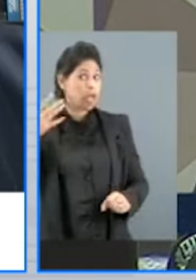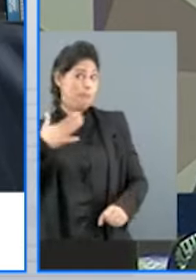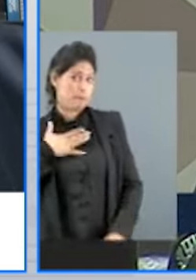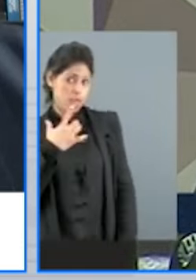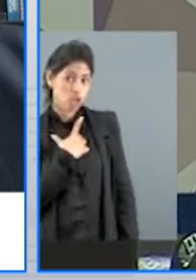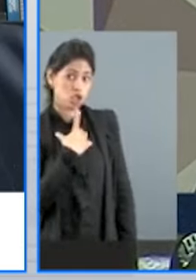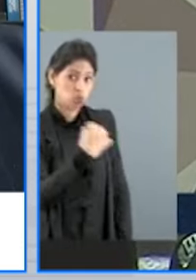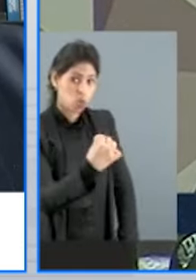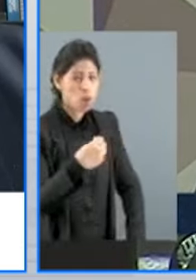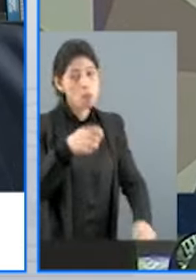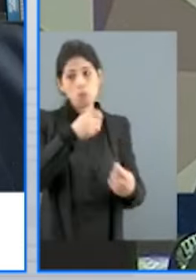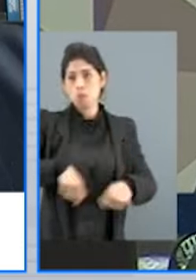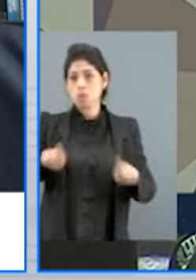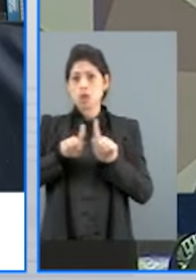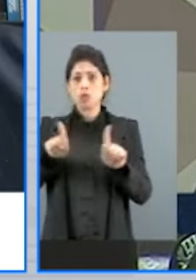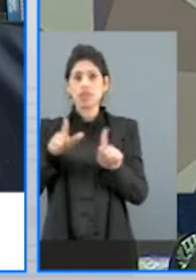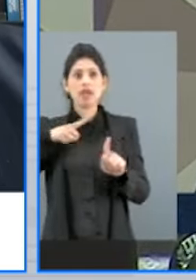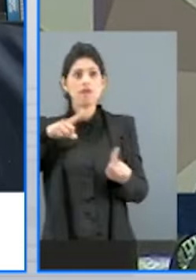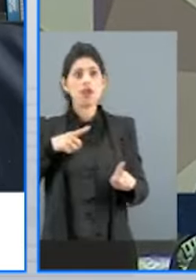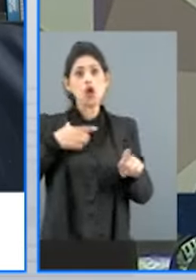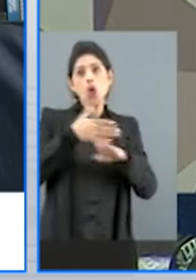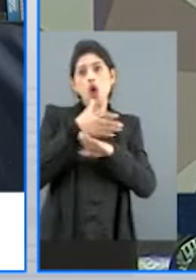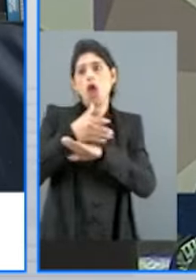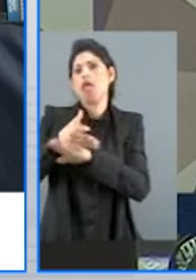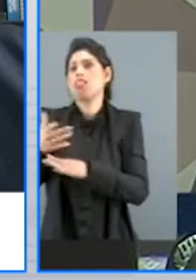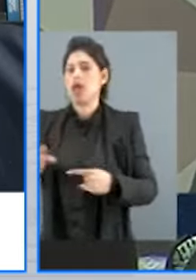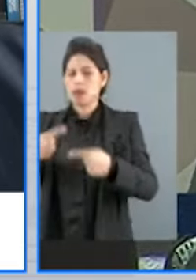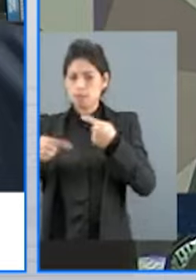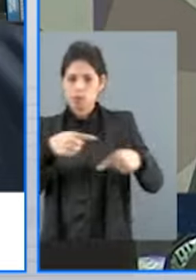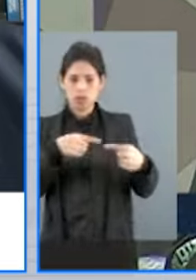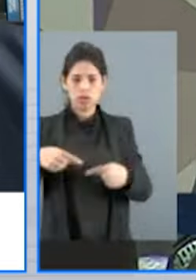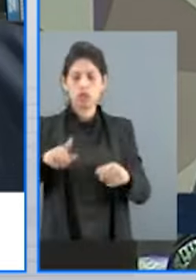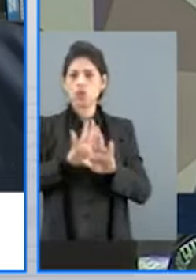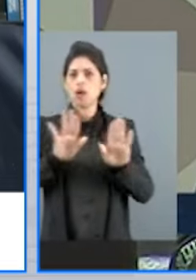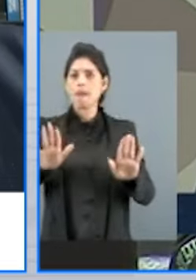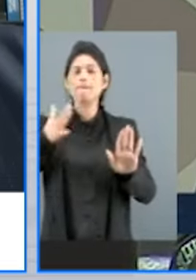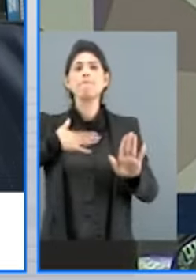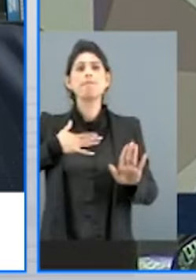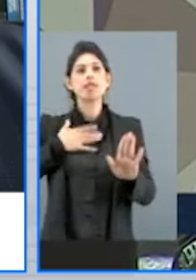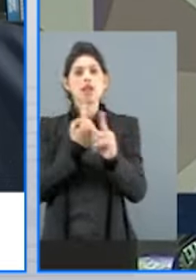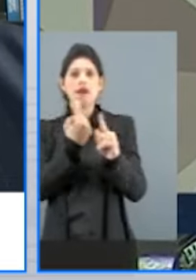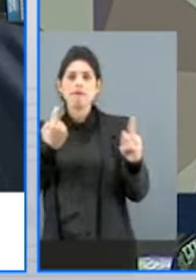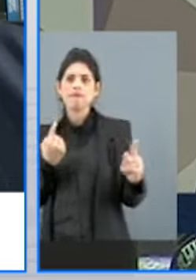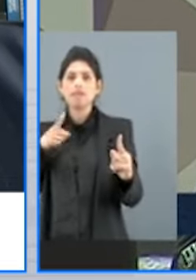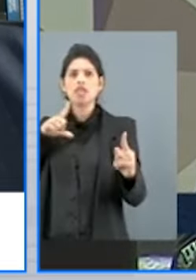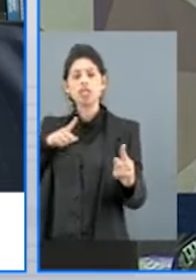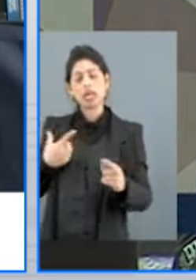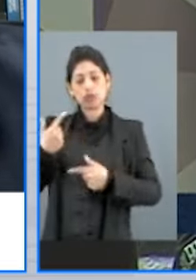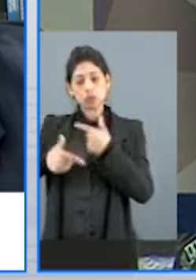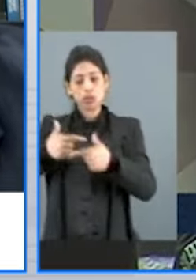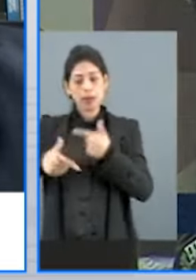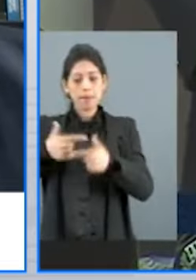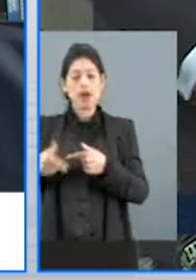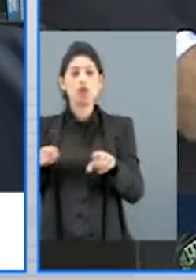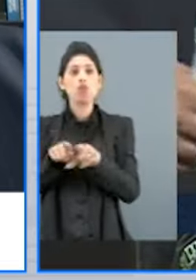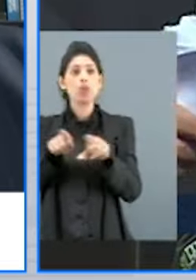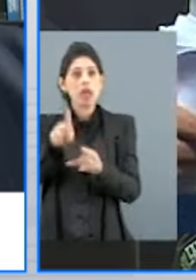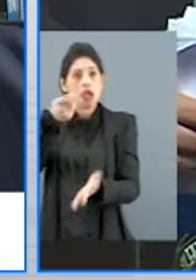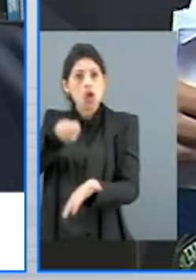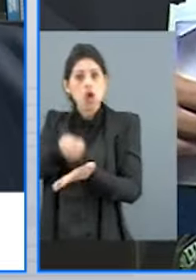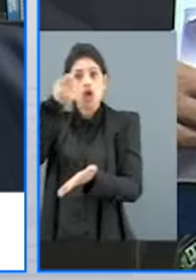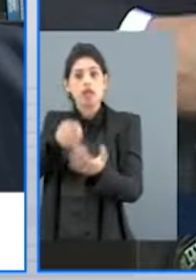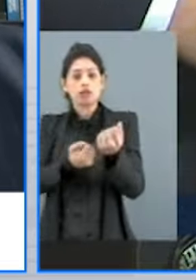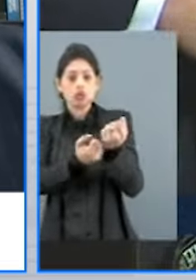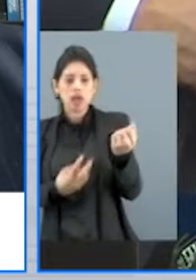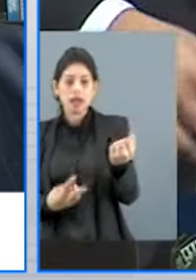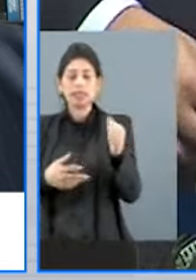o vazamento daqueles vídeos, porque ele falou do ministro, não de forma pejorativa, ele não agrediu o ministro, no